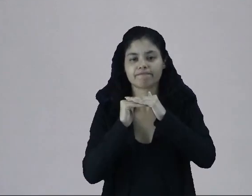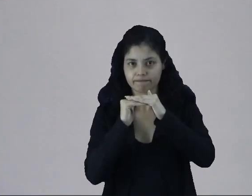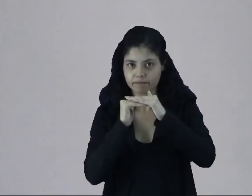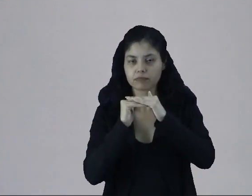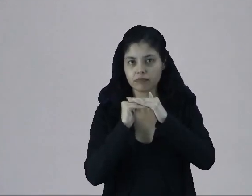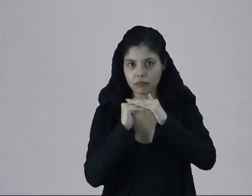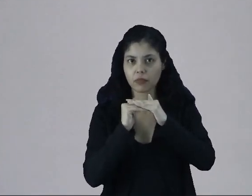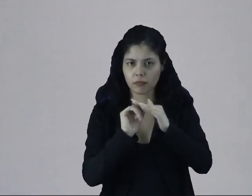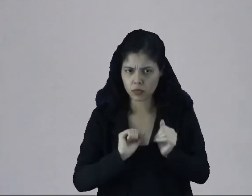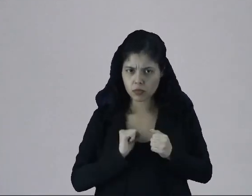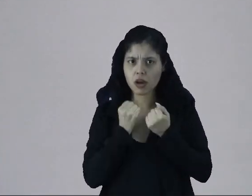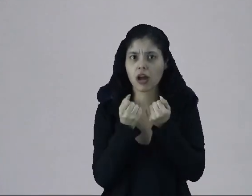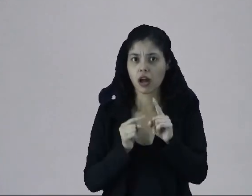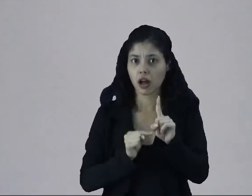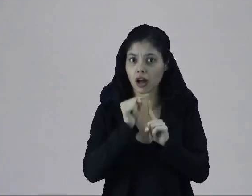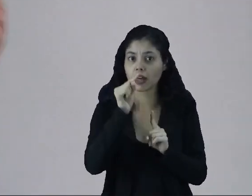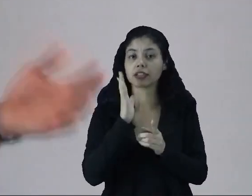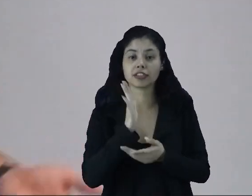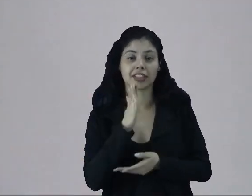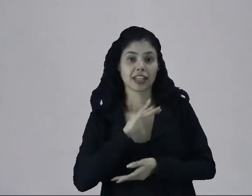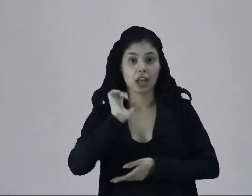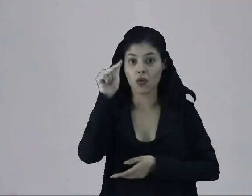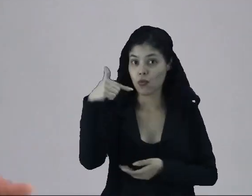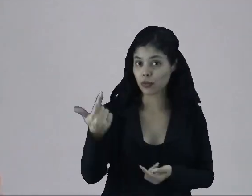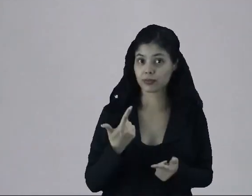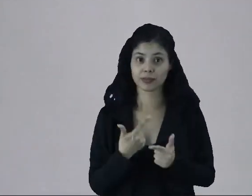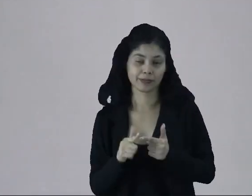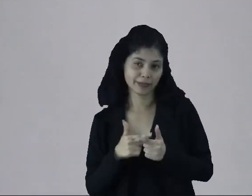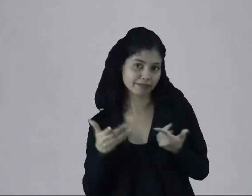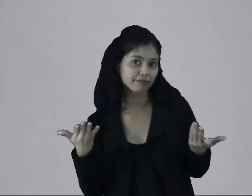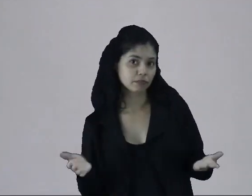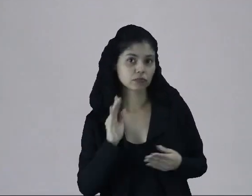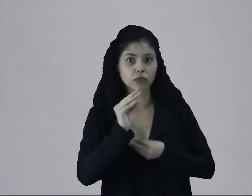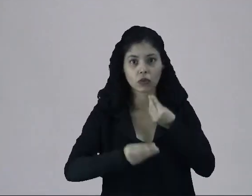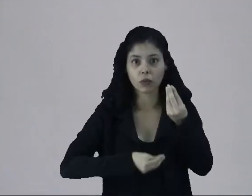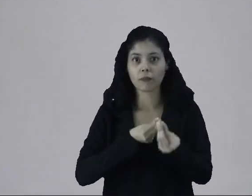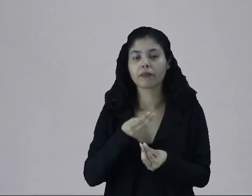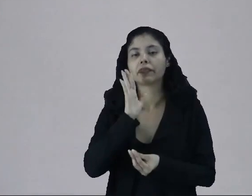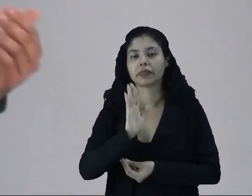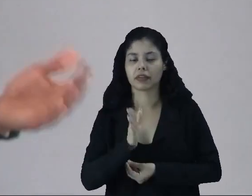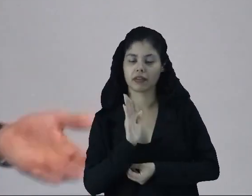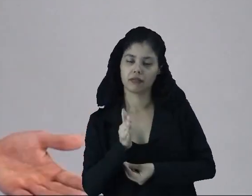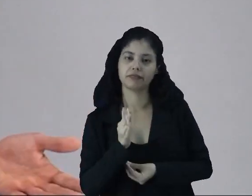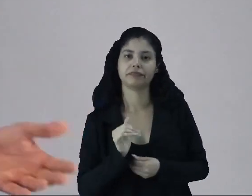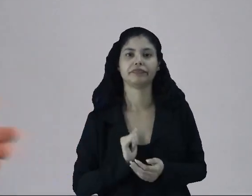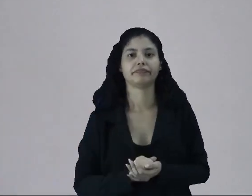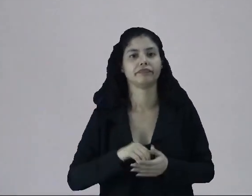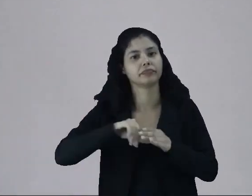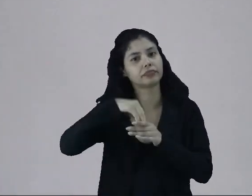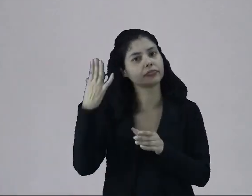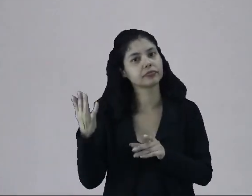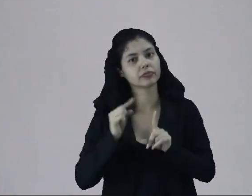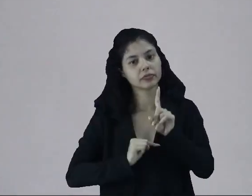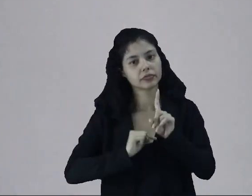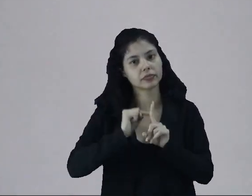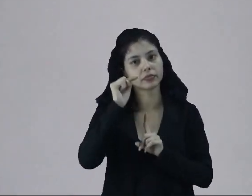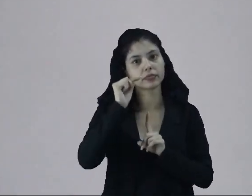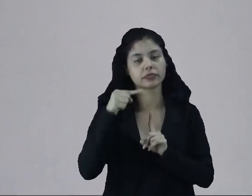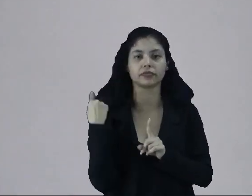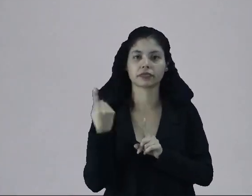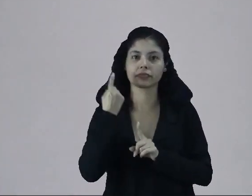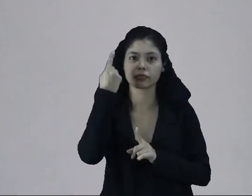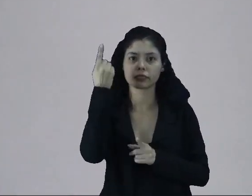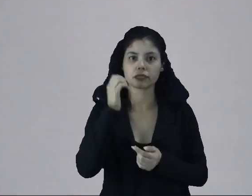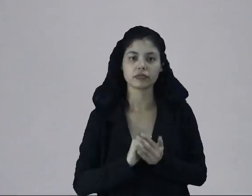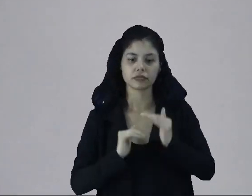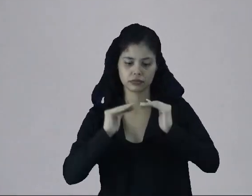suportar aquelas altas temperaturas. Aí já tem um outro problema. Como você já está muito fora da sua homeostase, ou seja, do